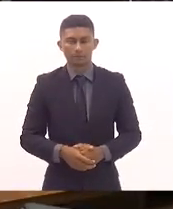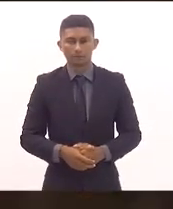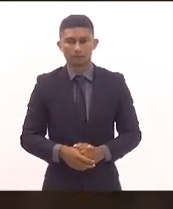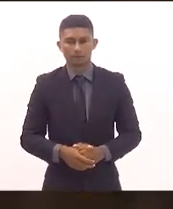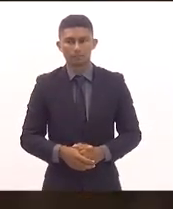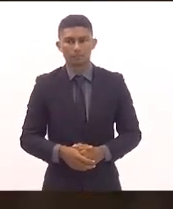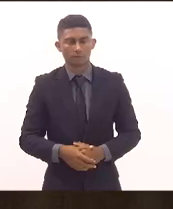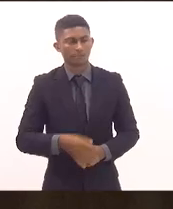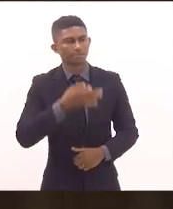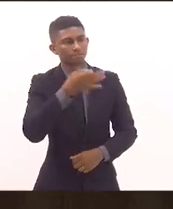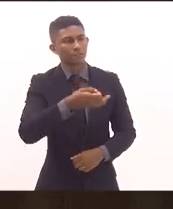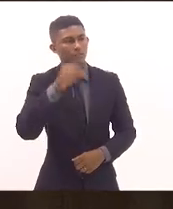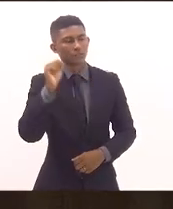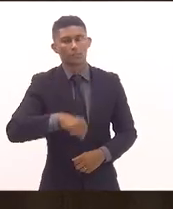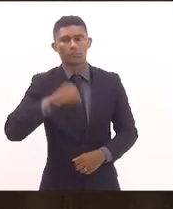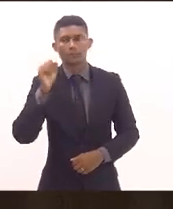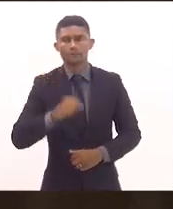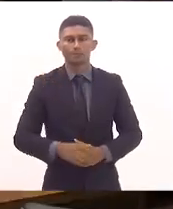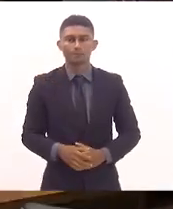Parecer favorável, senhor presidente.